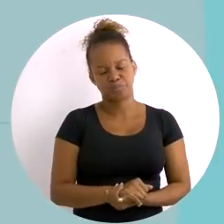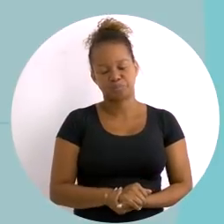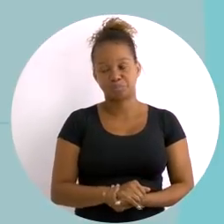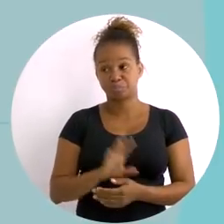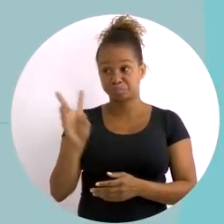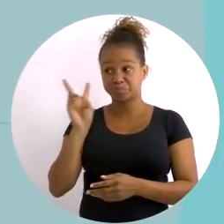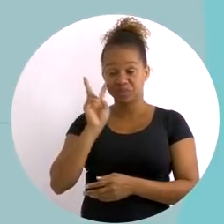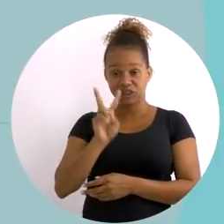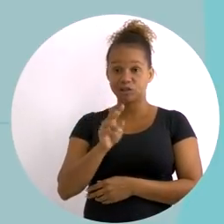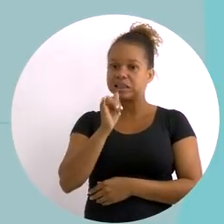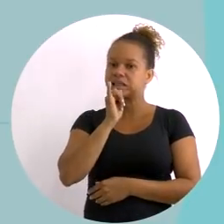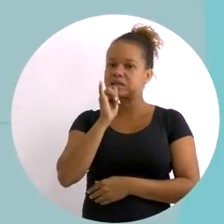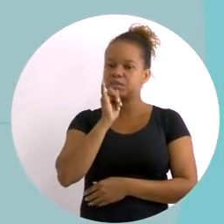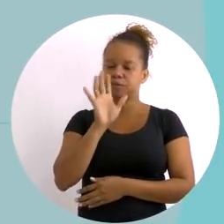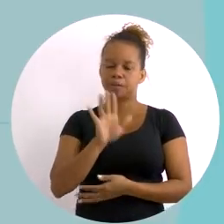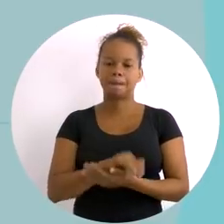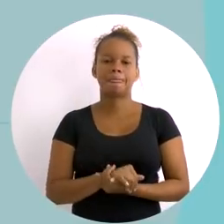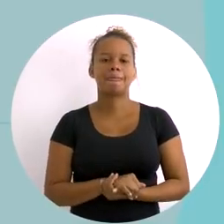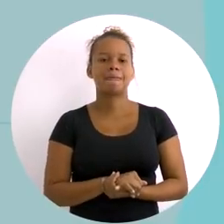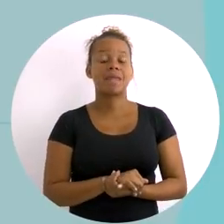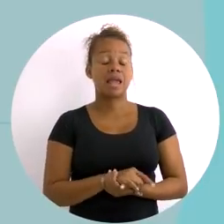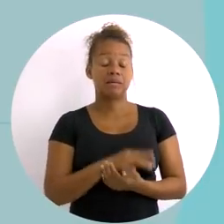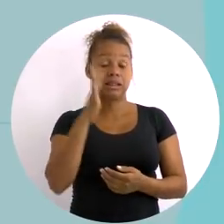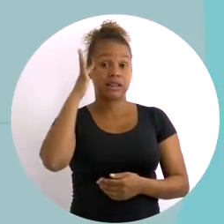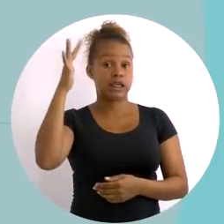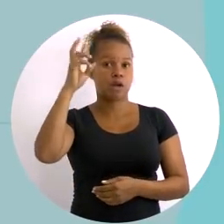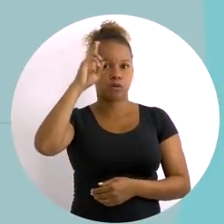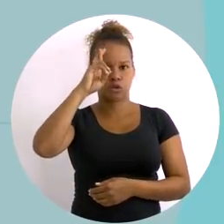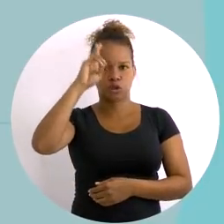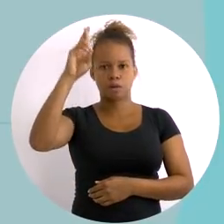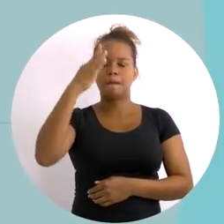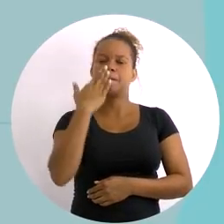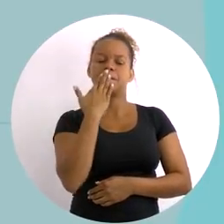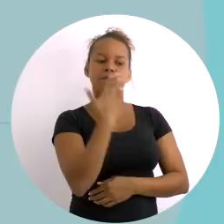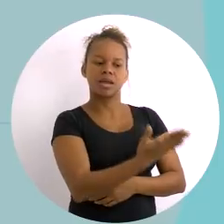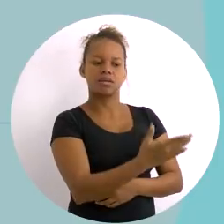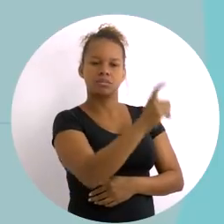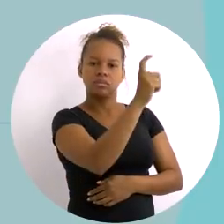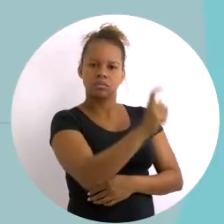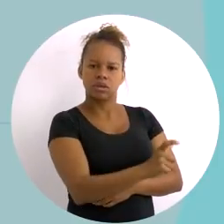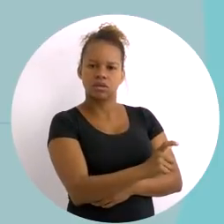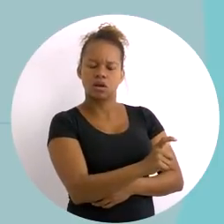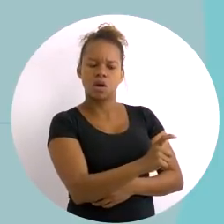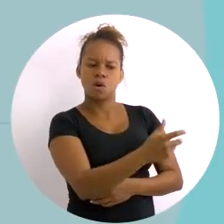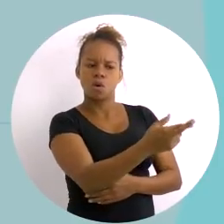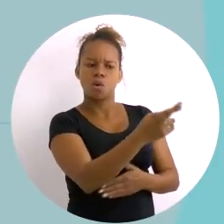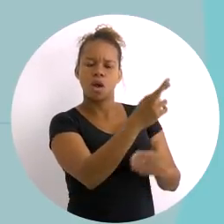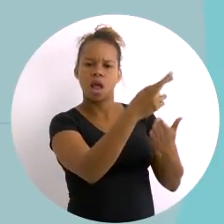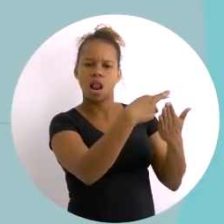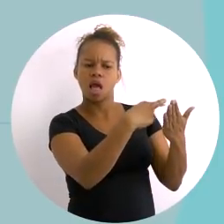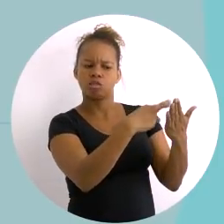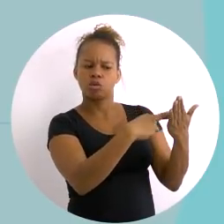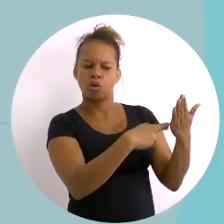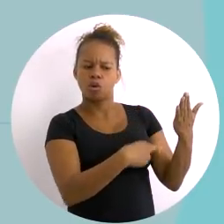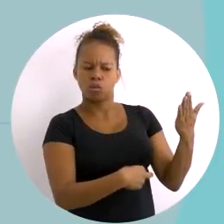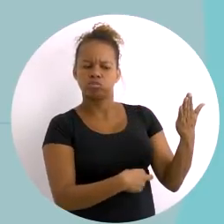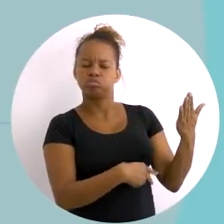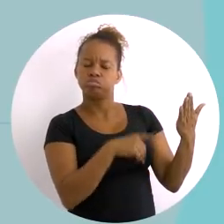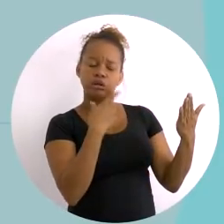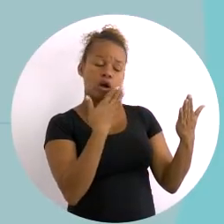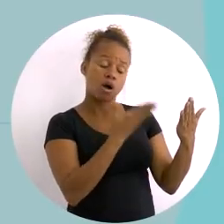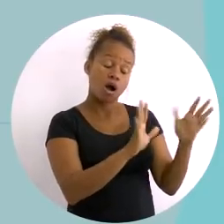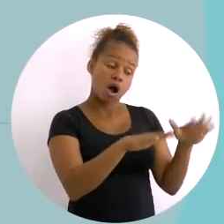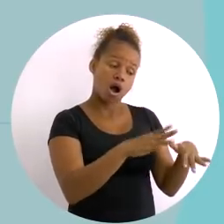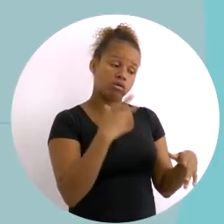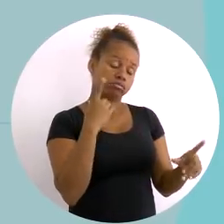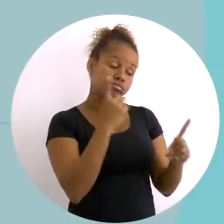Vejamos um rápido exemplo. Imagine que um gestor peça para um subordinado um relatório. Ele se dirige ao funcionário